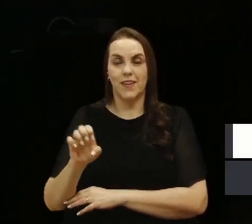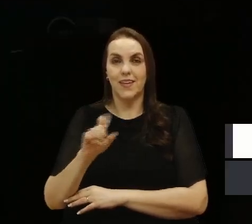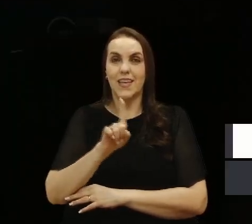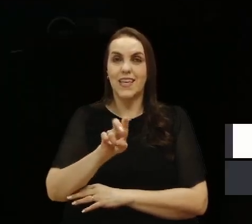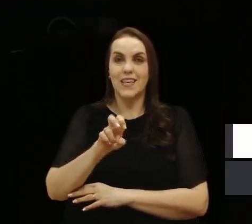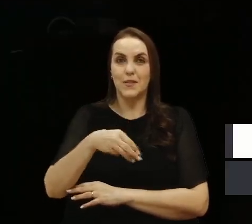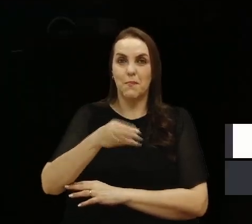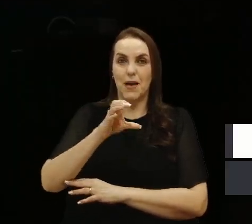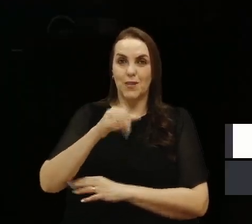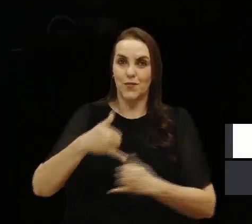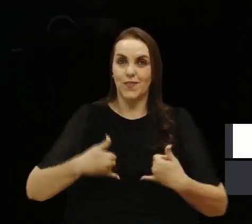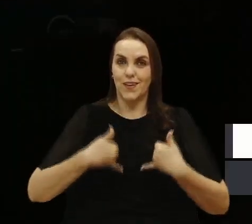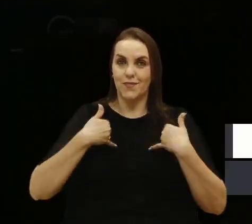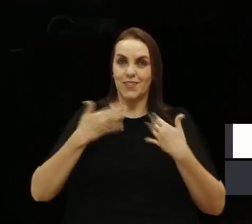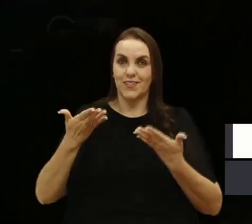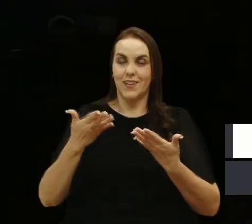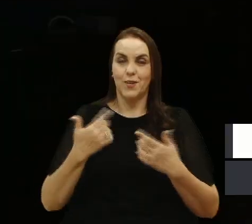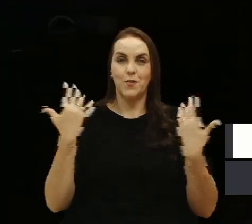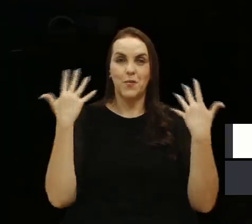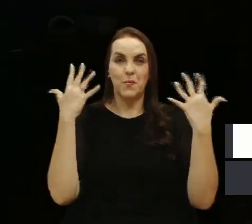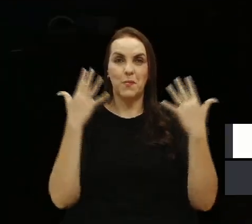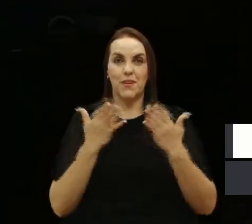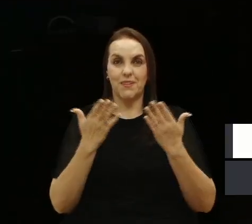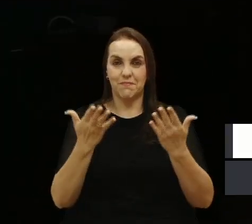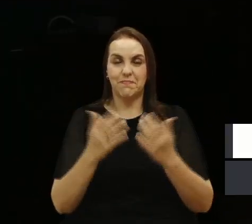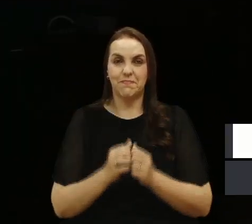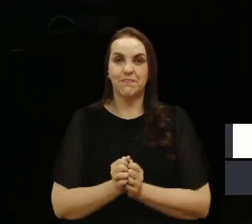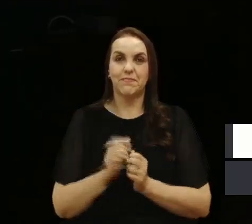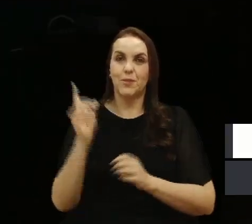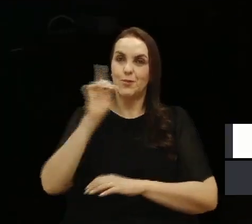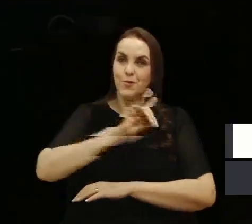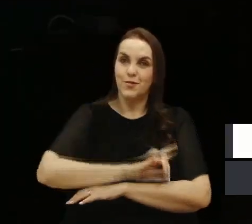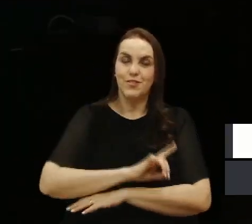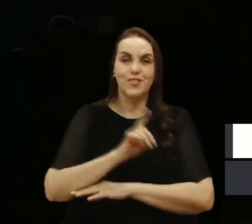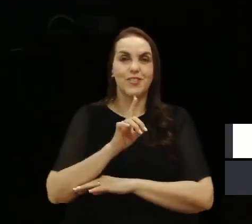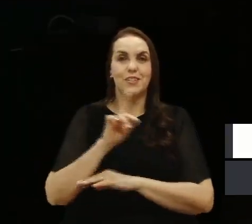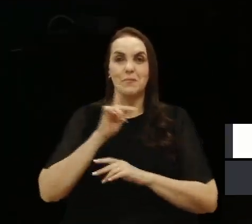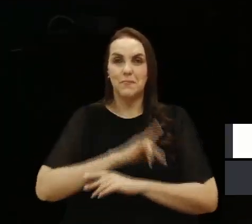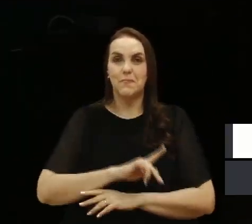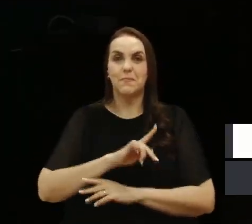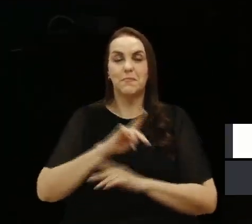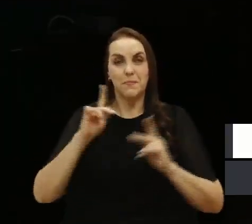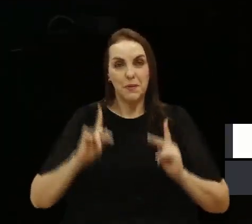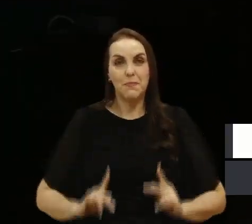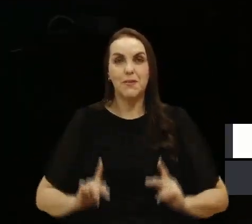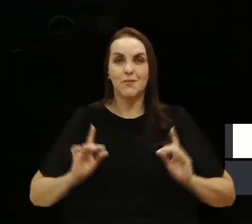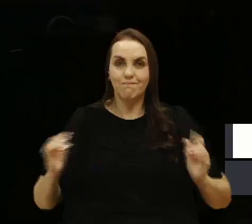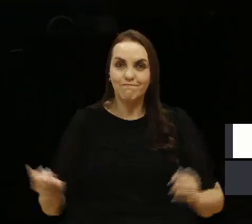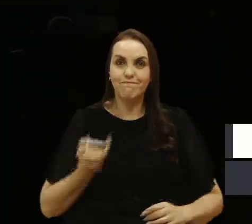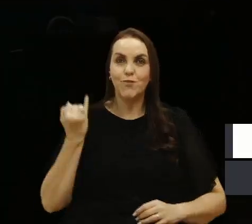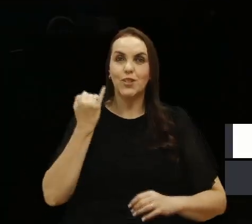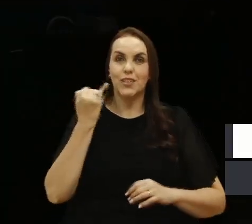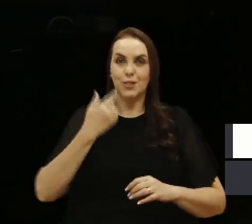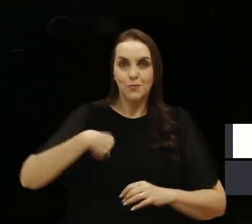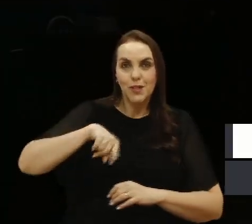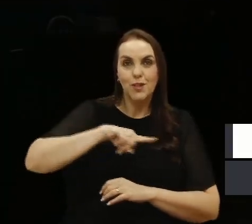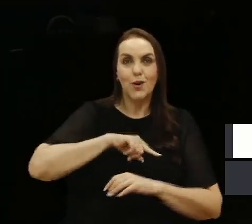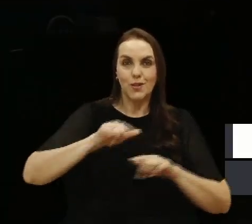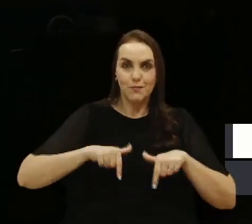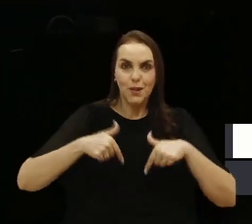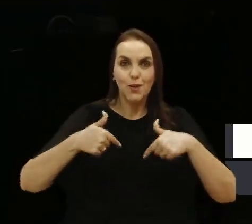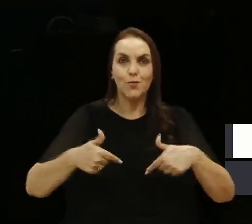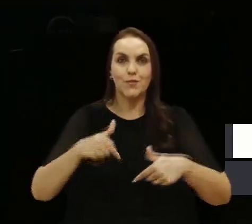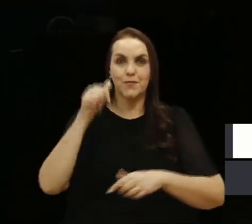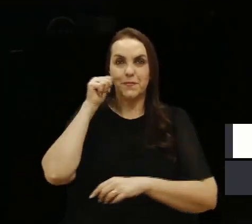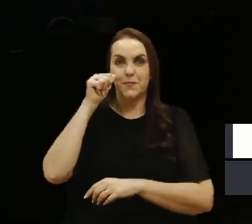podemos comemorar em conjunto, né? A passagem de uma data de uma pessoa tão importante para nós, para a nossa luta e para a luta das mulheres. Então, queria mandar um